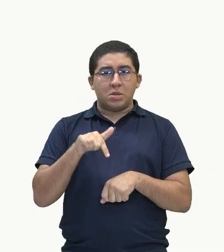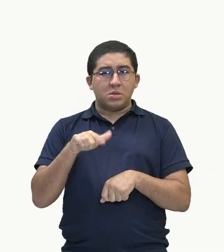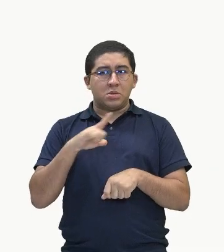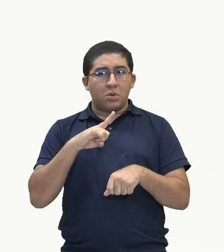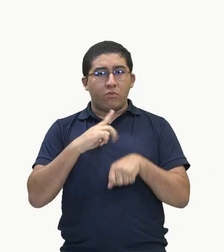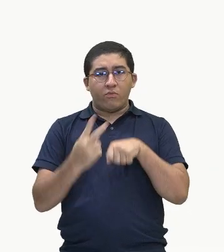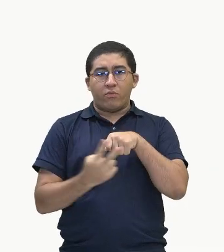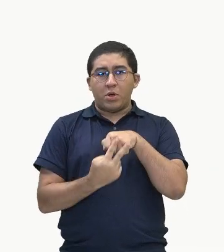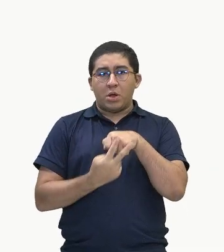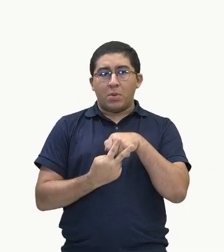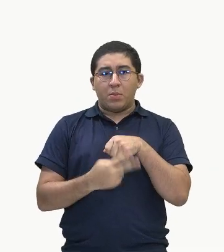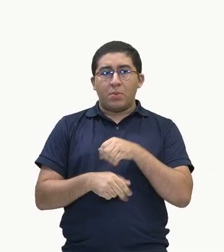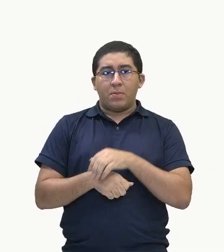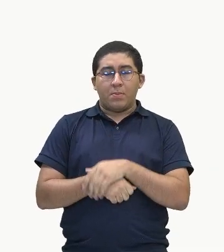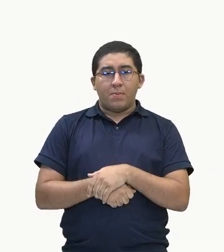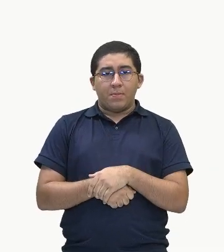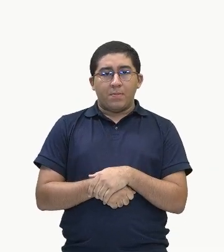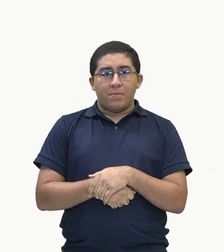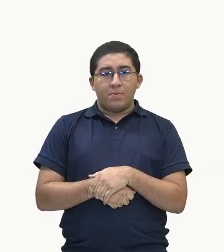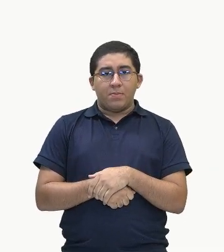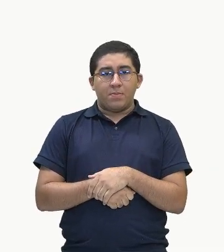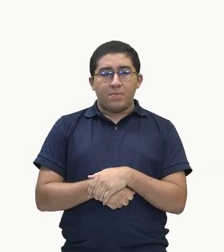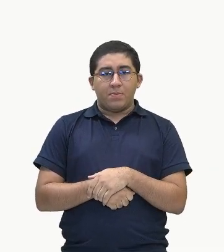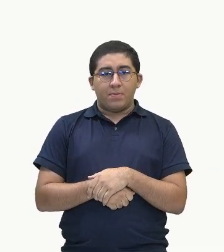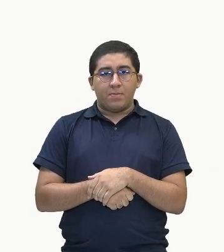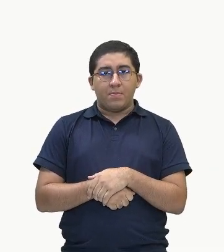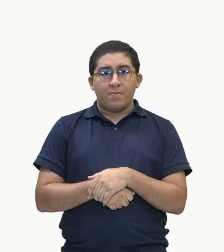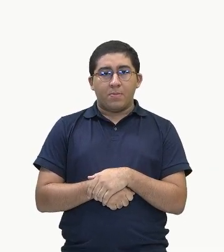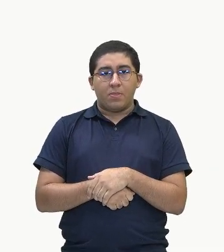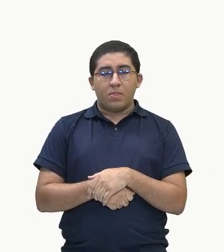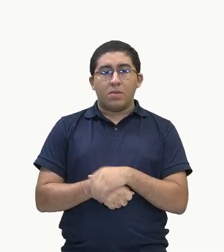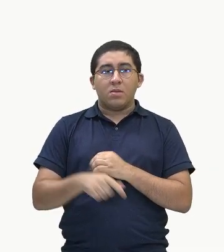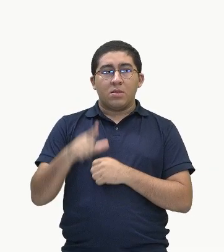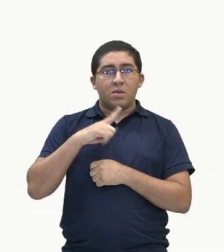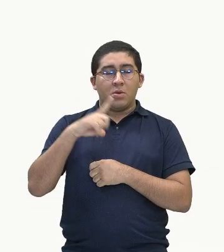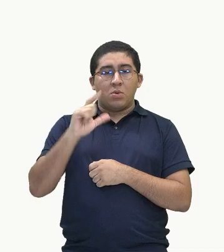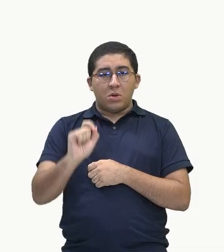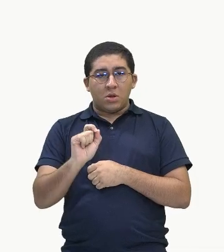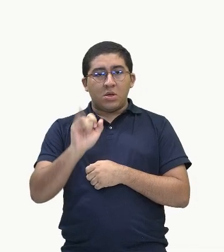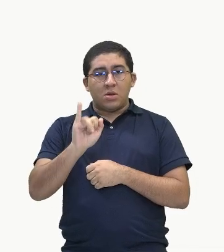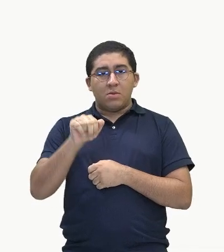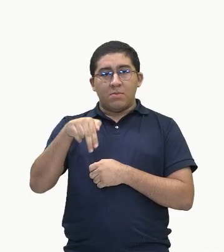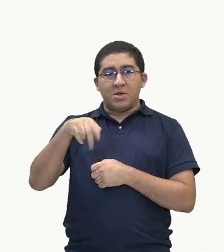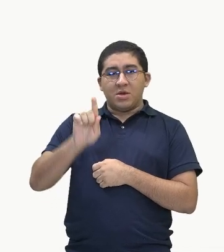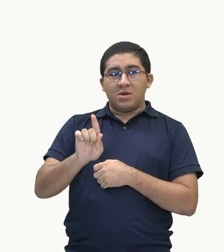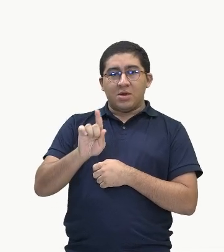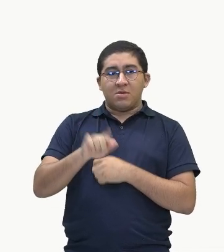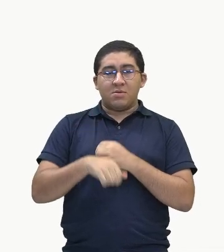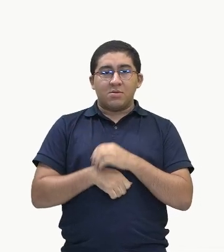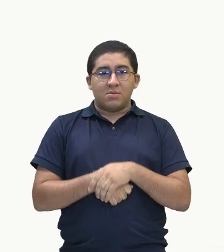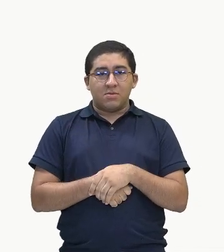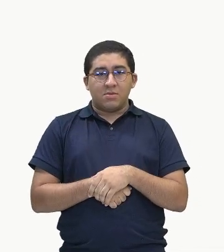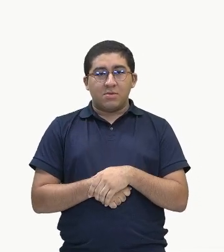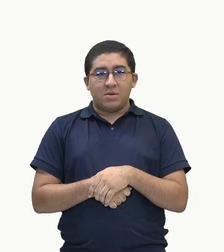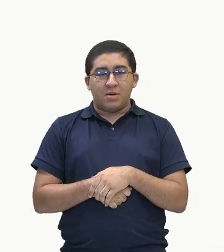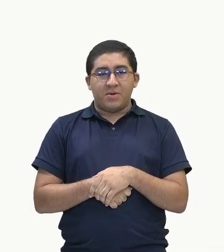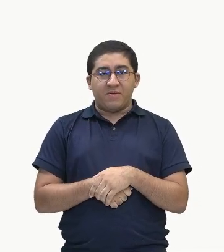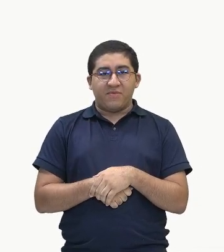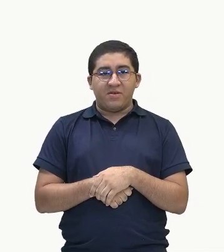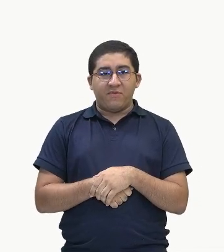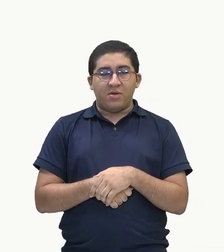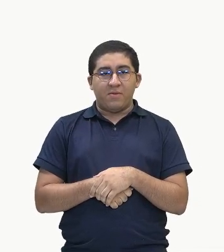verbo? Vamos ver? Ele vai receber o ing, reversing, tá